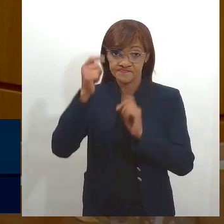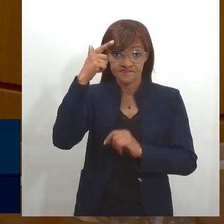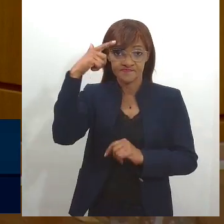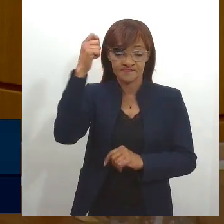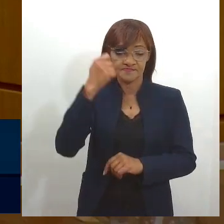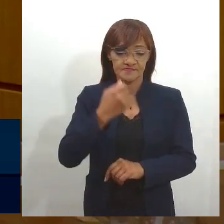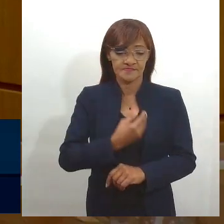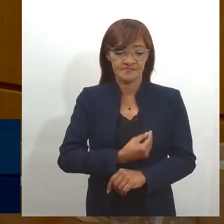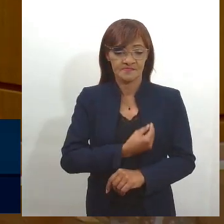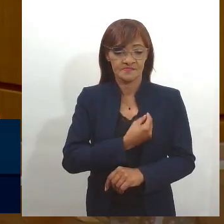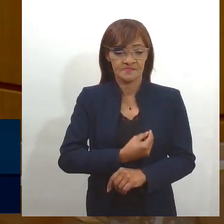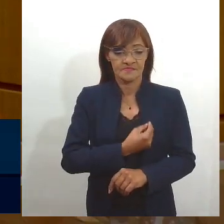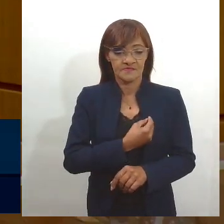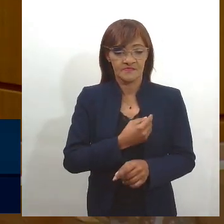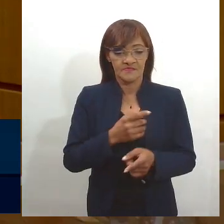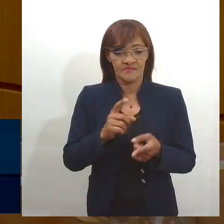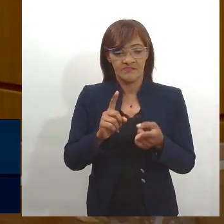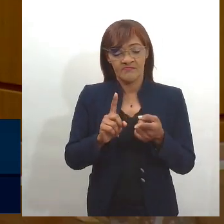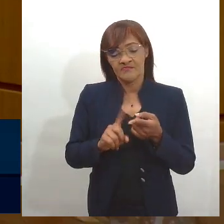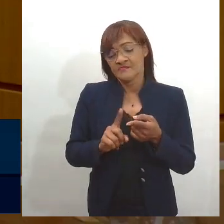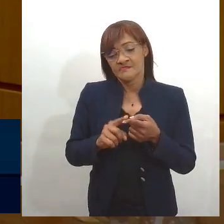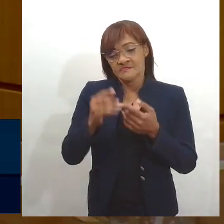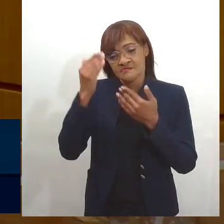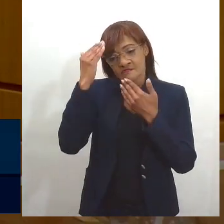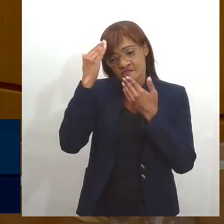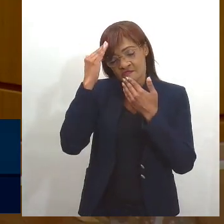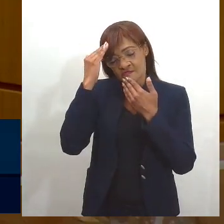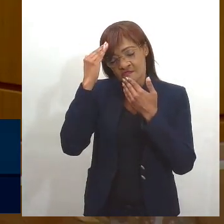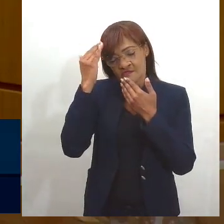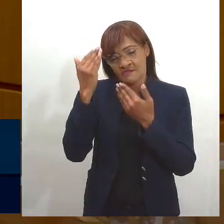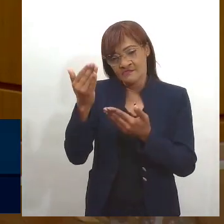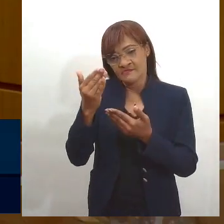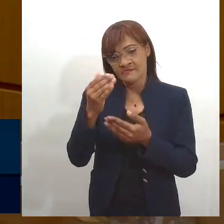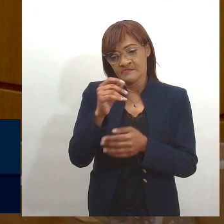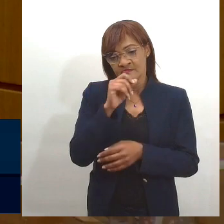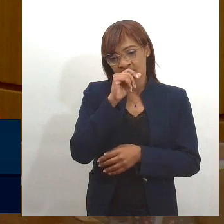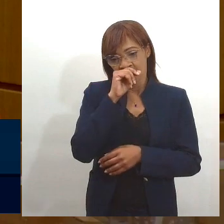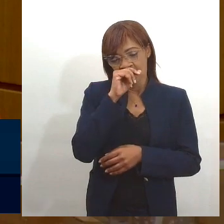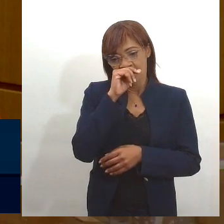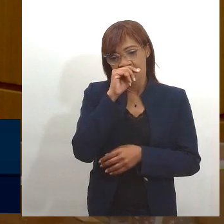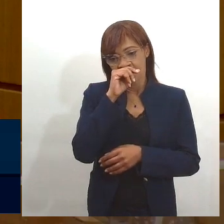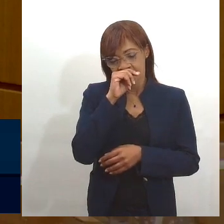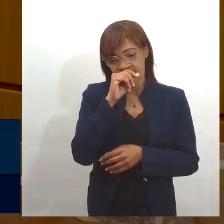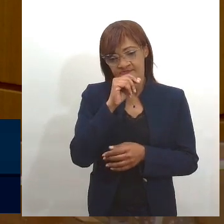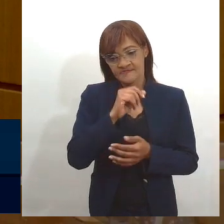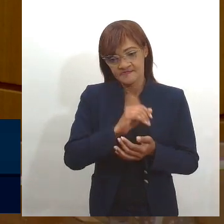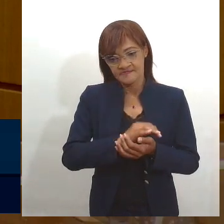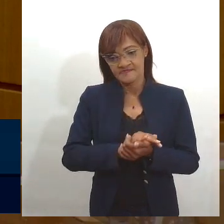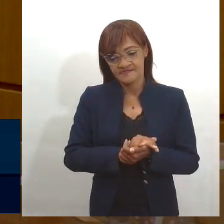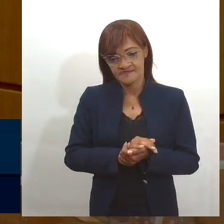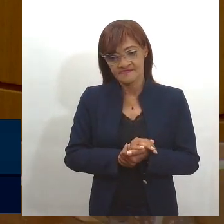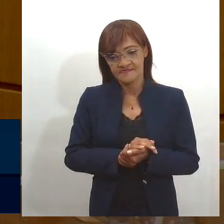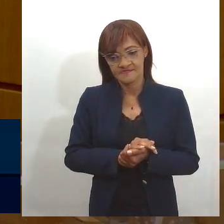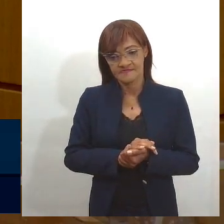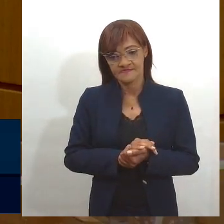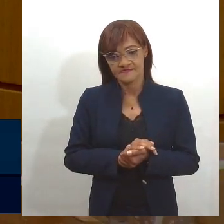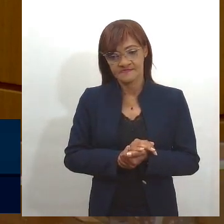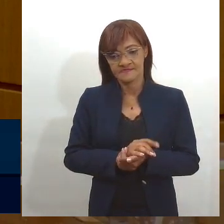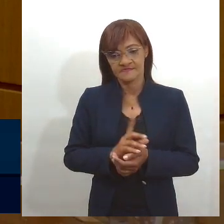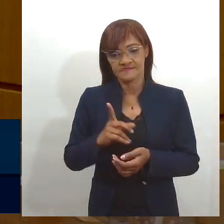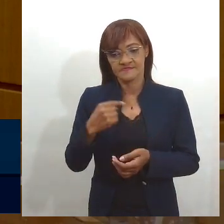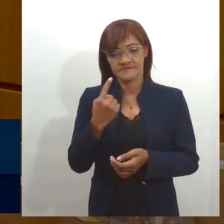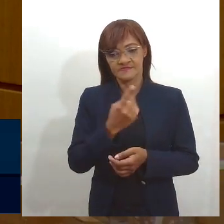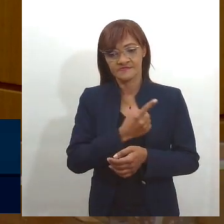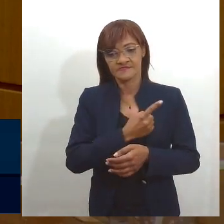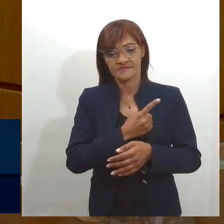agradecer. Eu vou ser breve nas minhas palavras. A gente tem aí uma empresa com o nome